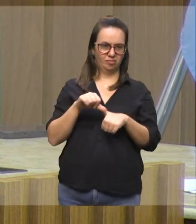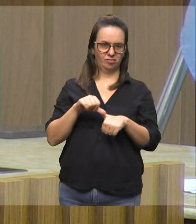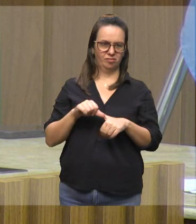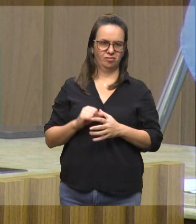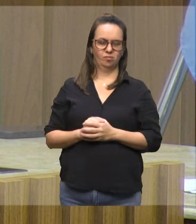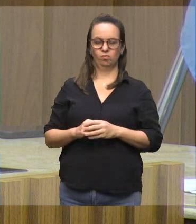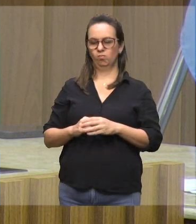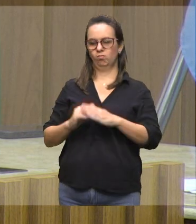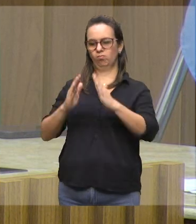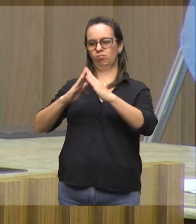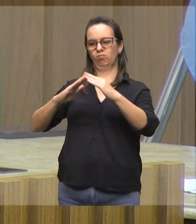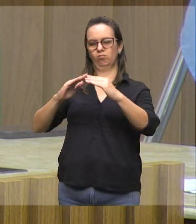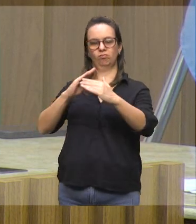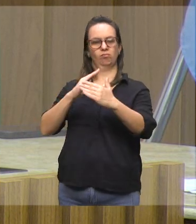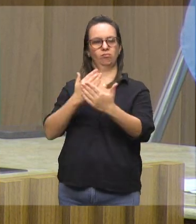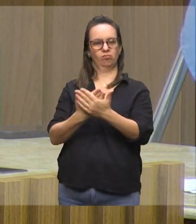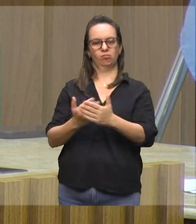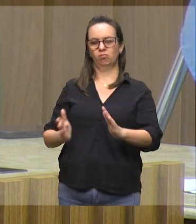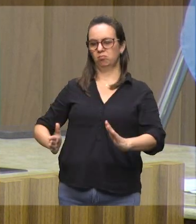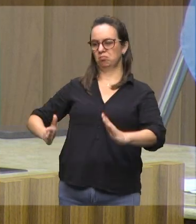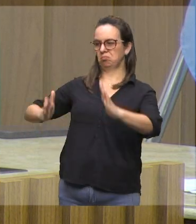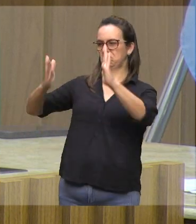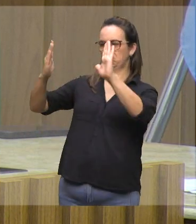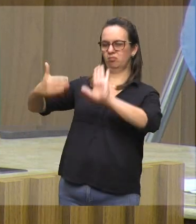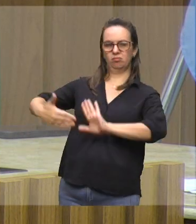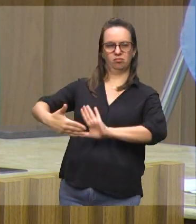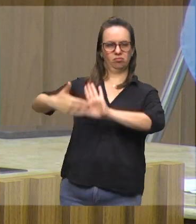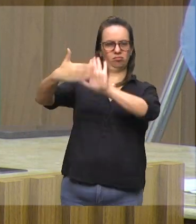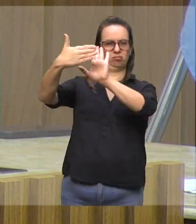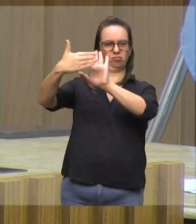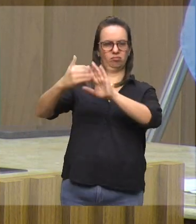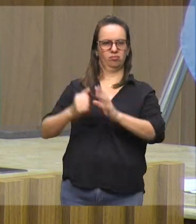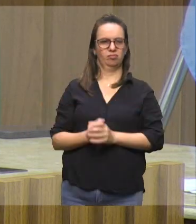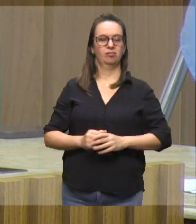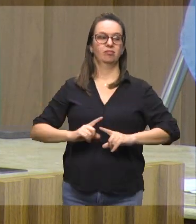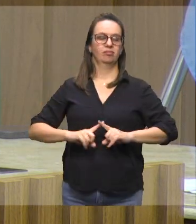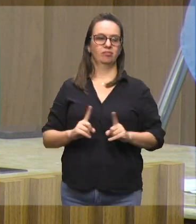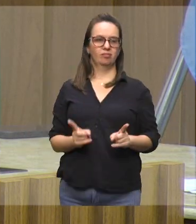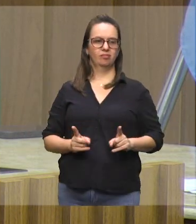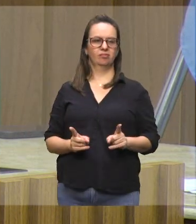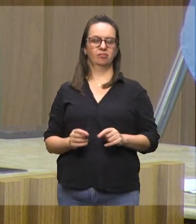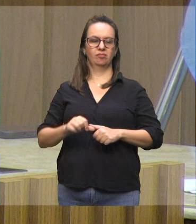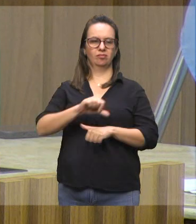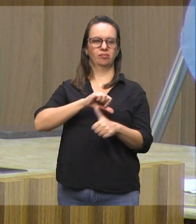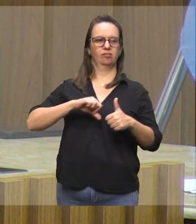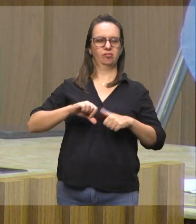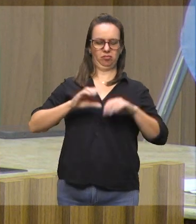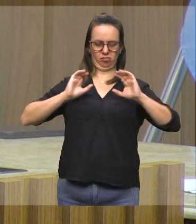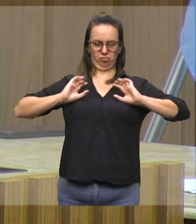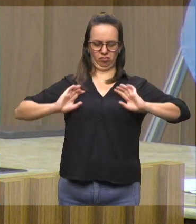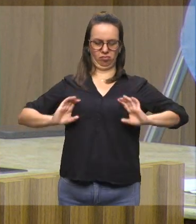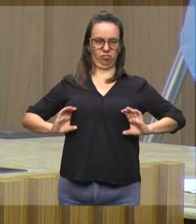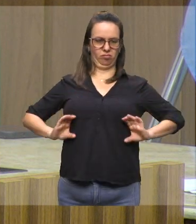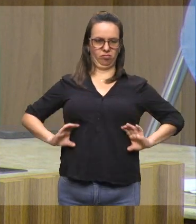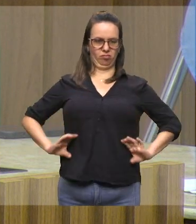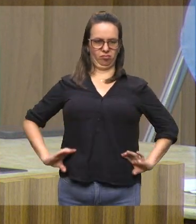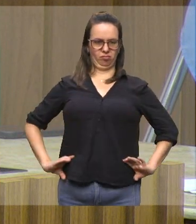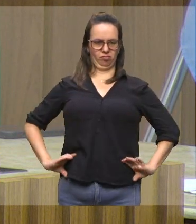mudança de paredes, mas a gente pode observar uma mudança de comportamento, eventualmente,